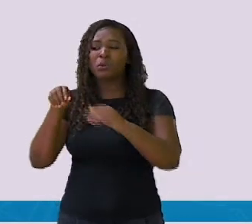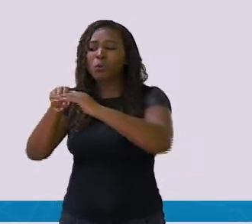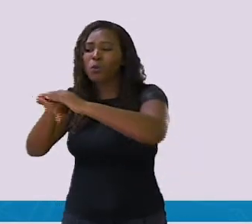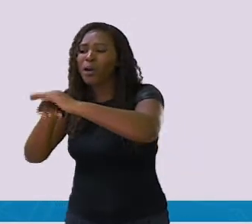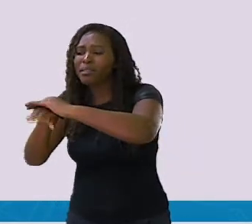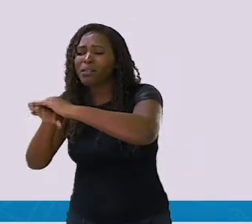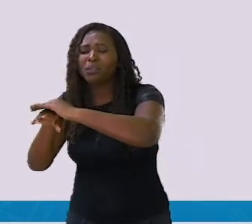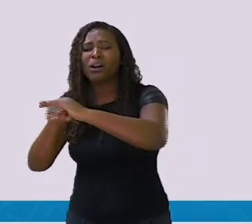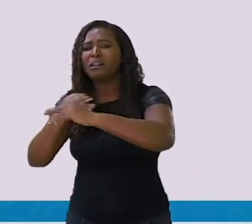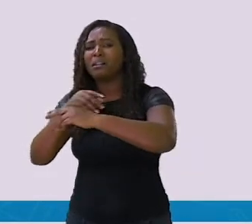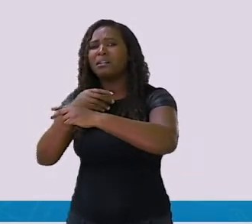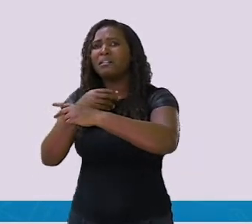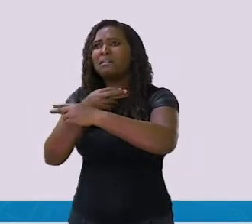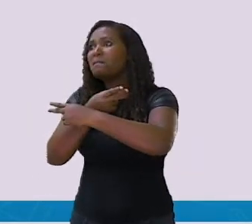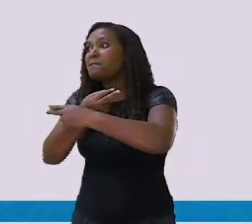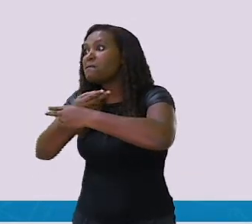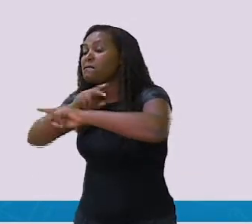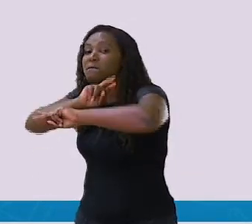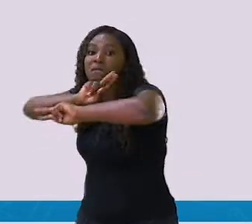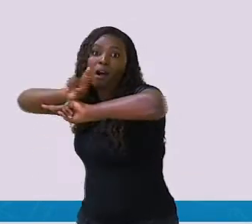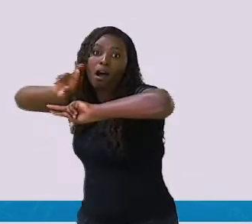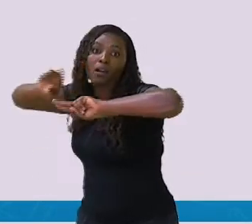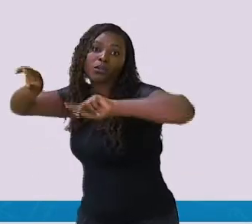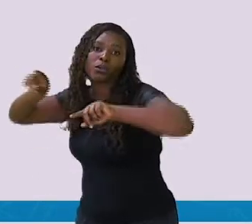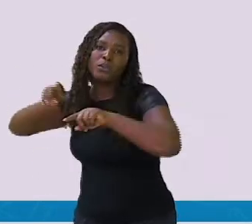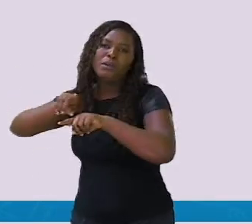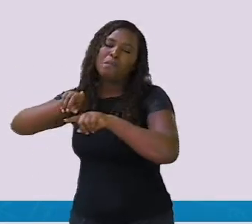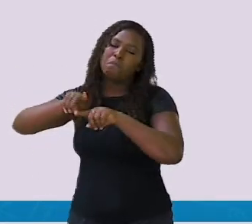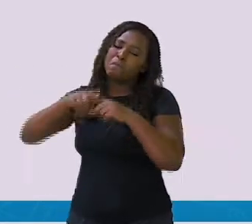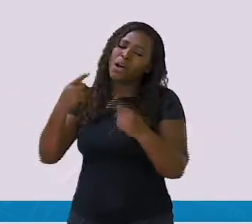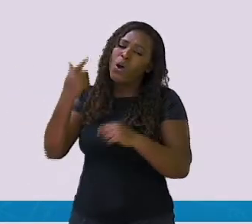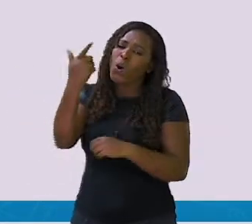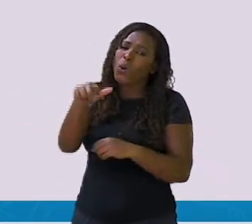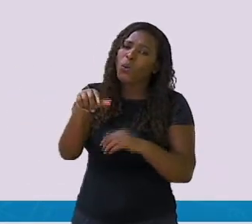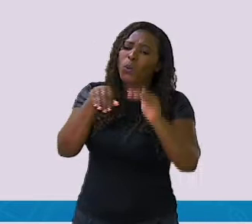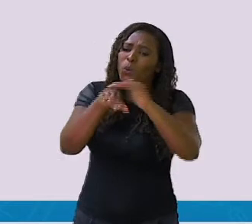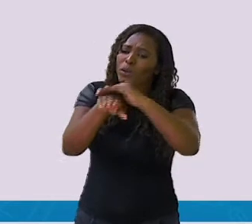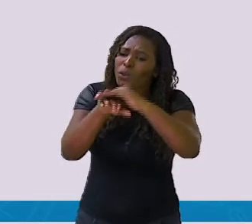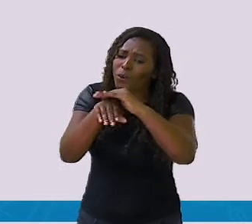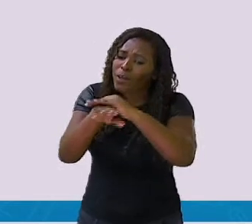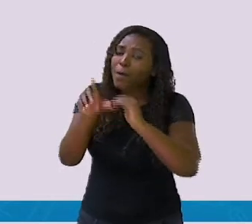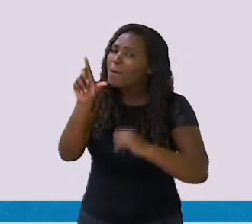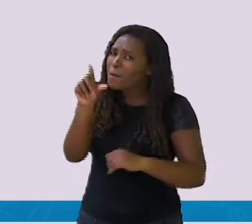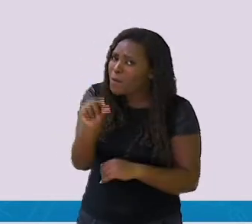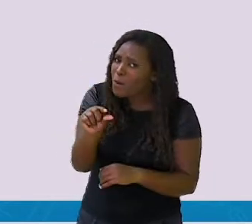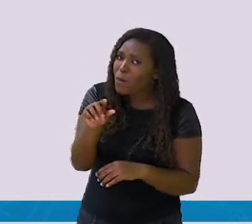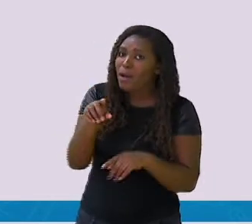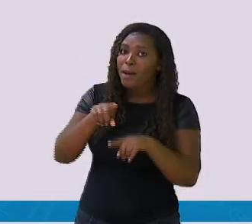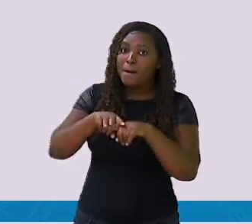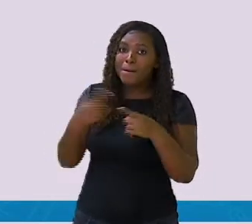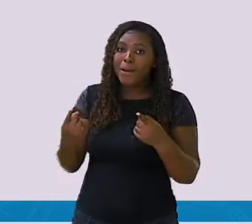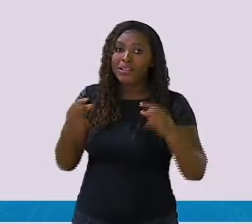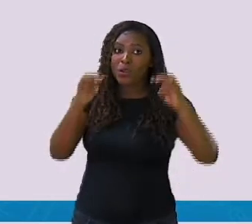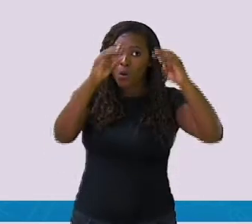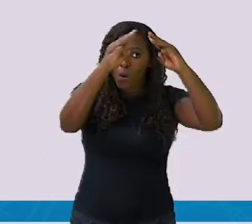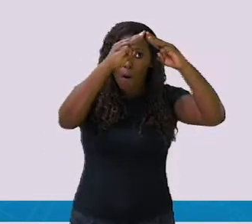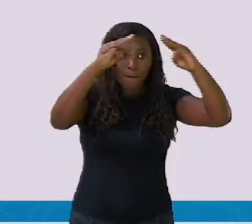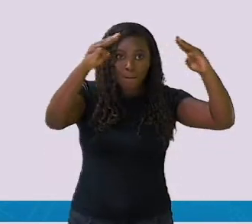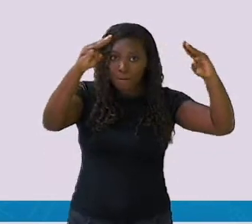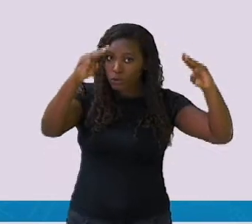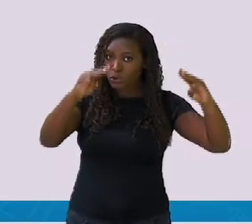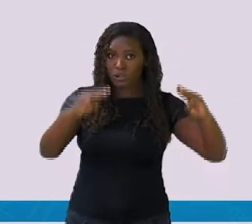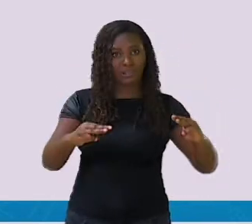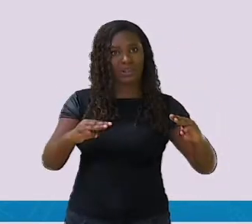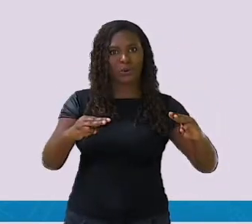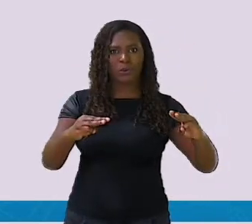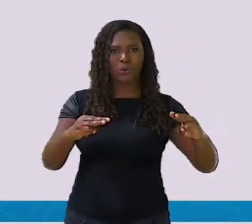colecionavam poucas coisas, mas eles não eram expostos em museus, não existia essa ideia de museu,